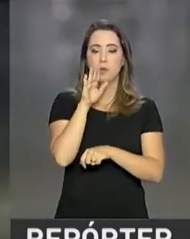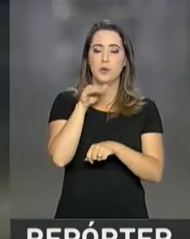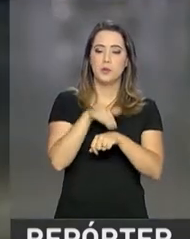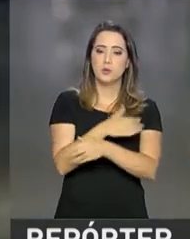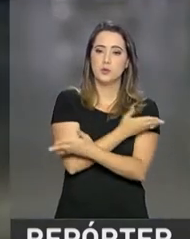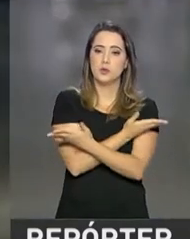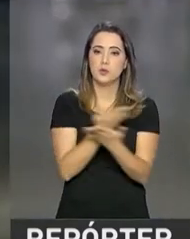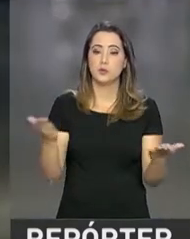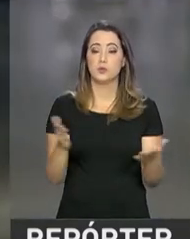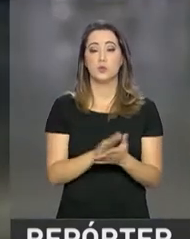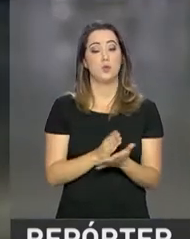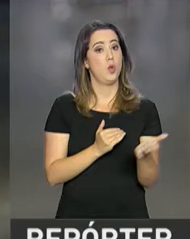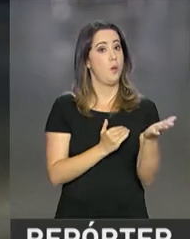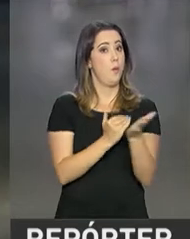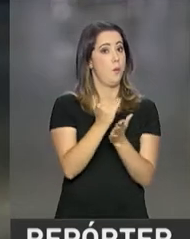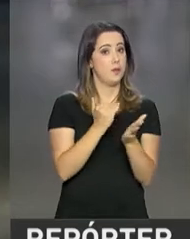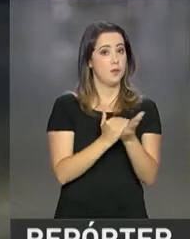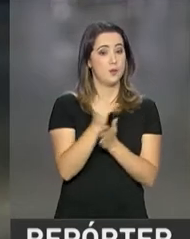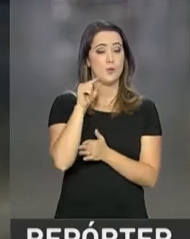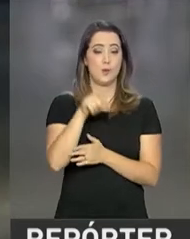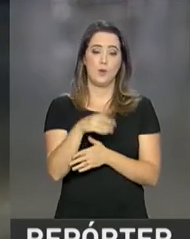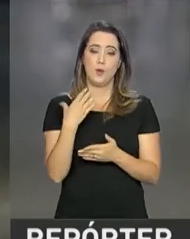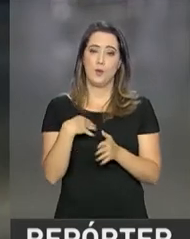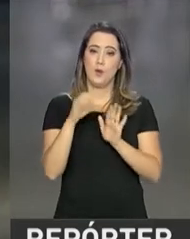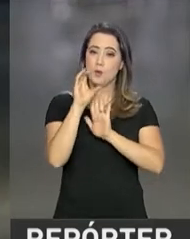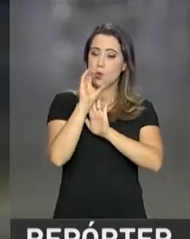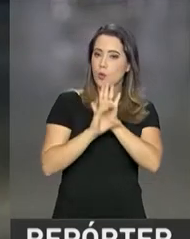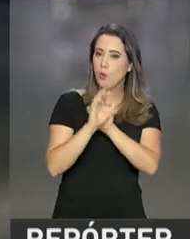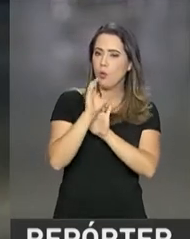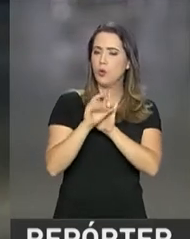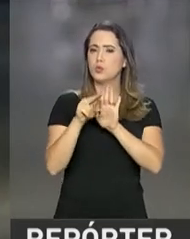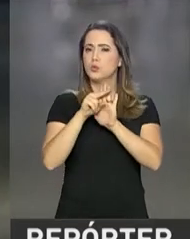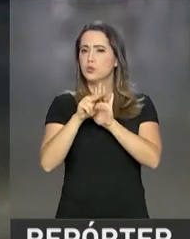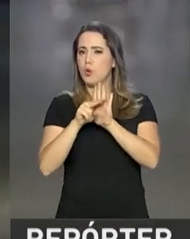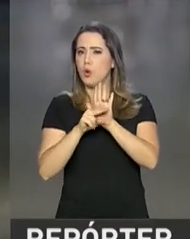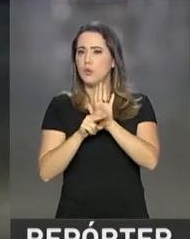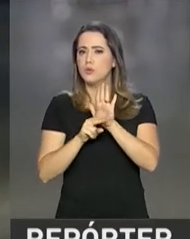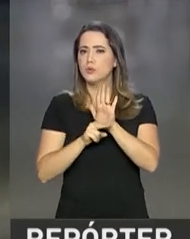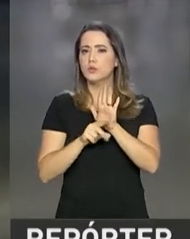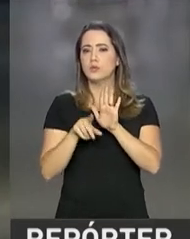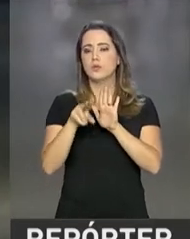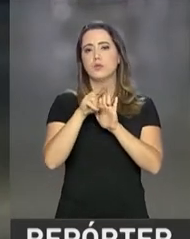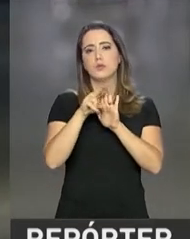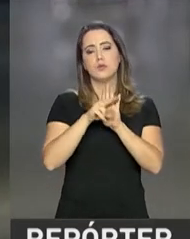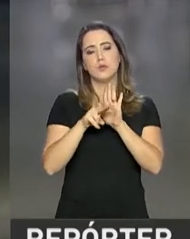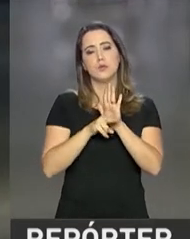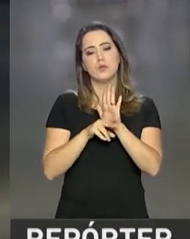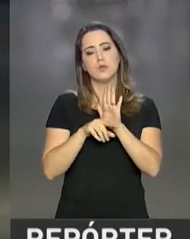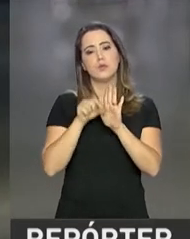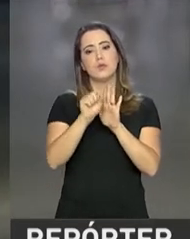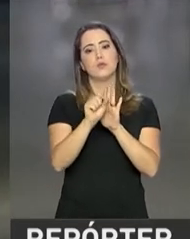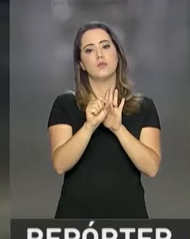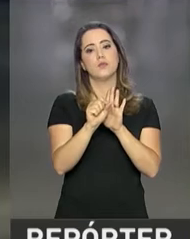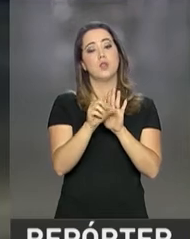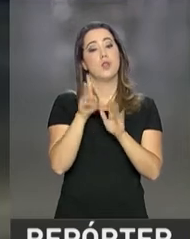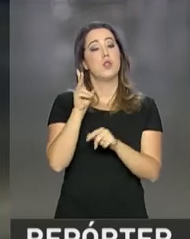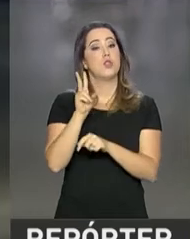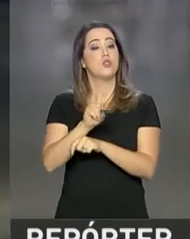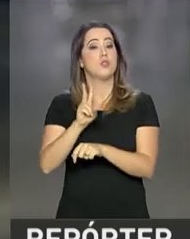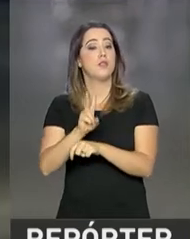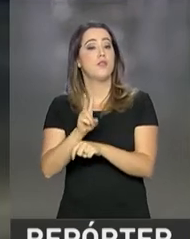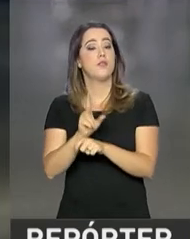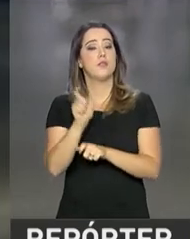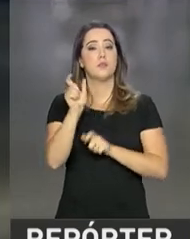é isso mesmo entrou em vigor o código de defesa ao usuário o desculpa entrou em vigor o código de defesa ao